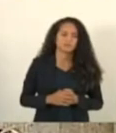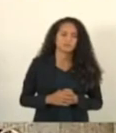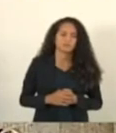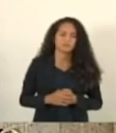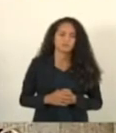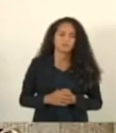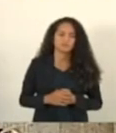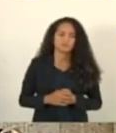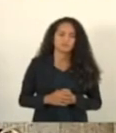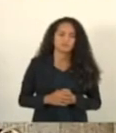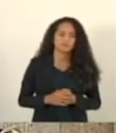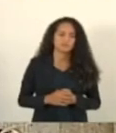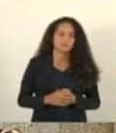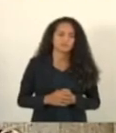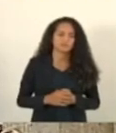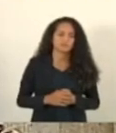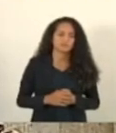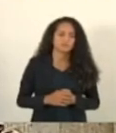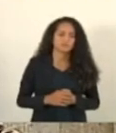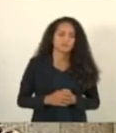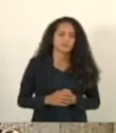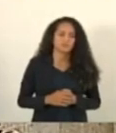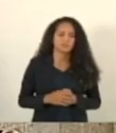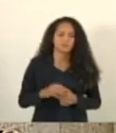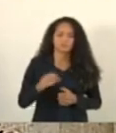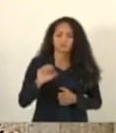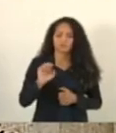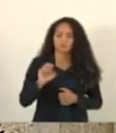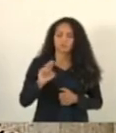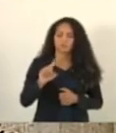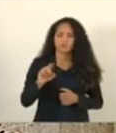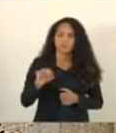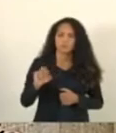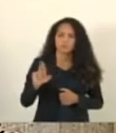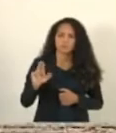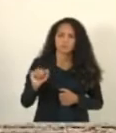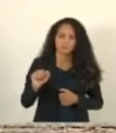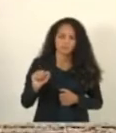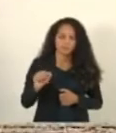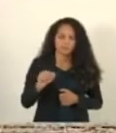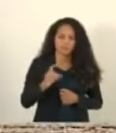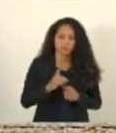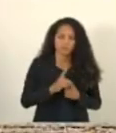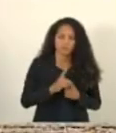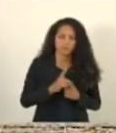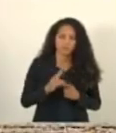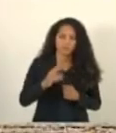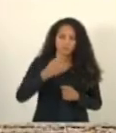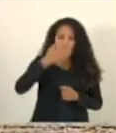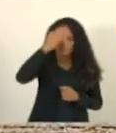comigo. Na minha mesa. Da dona Elzira, o deputado Hércules já pediu.